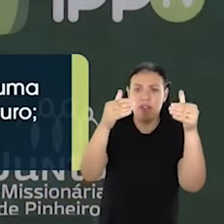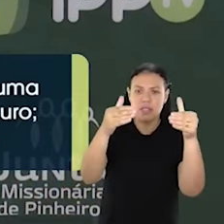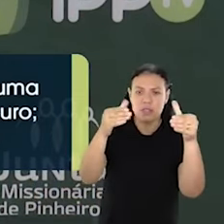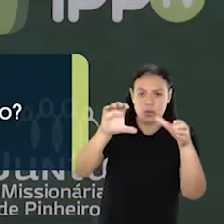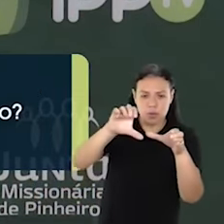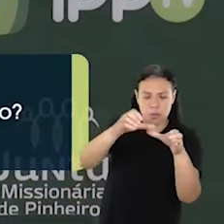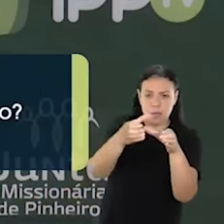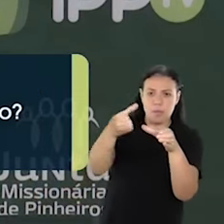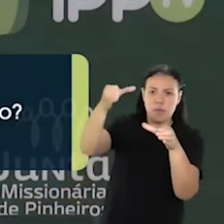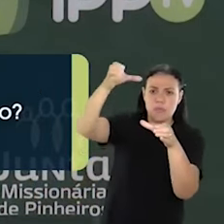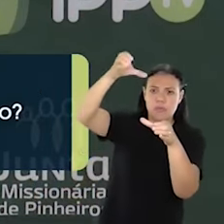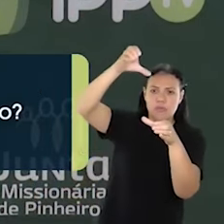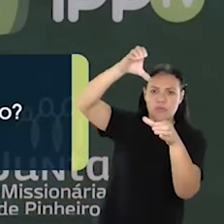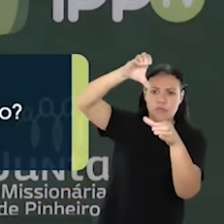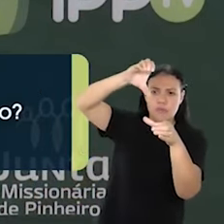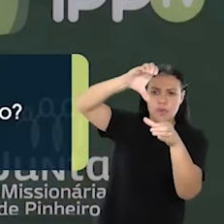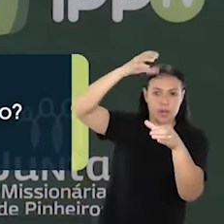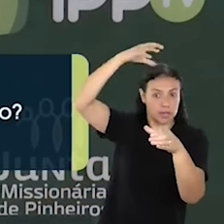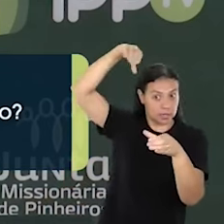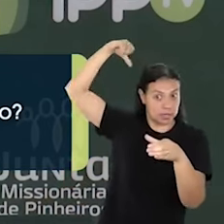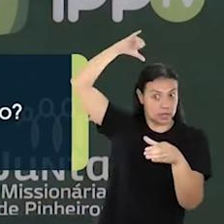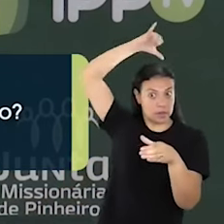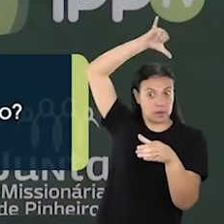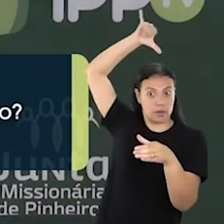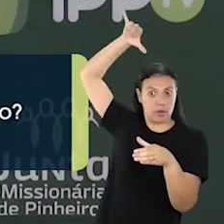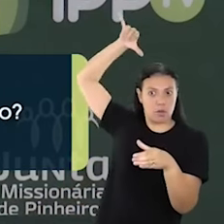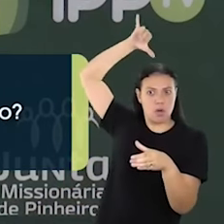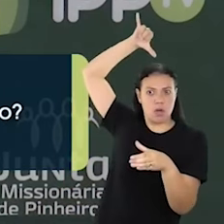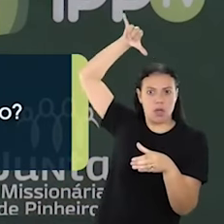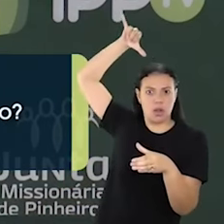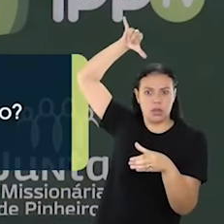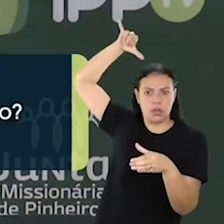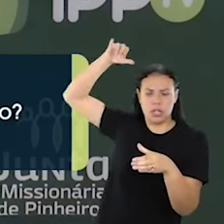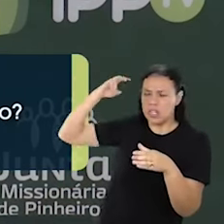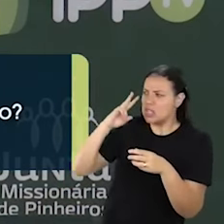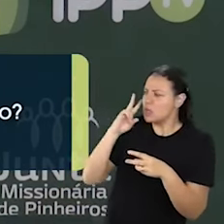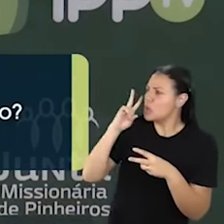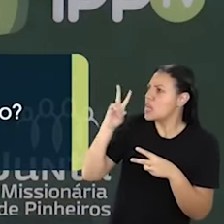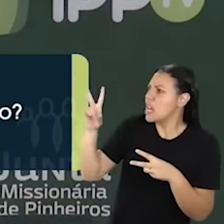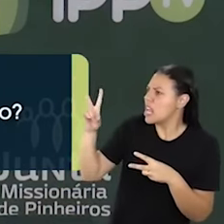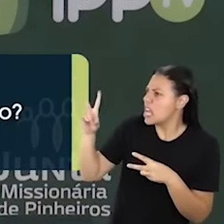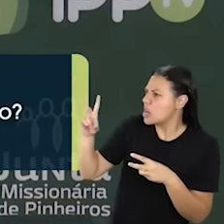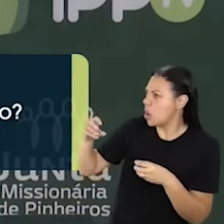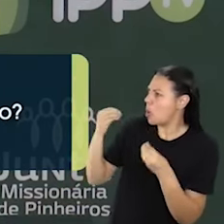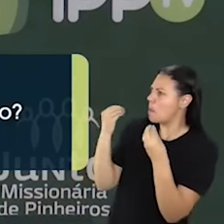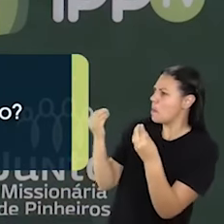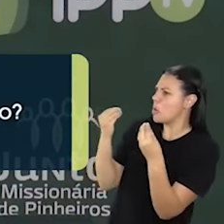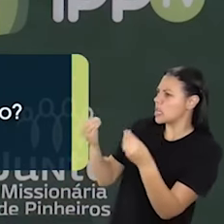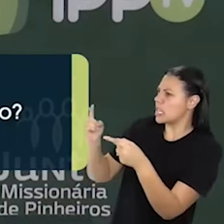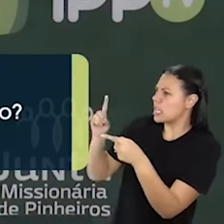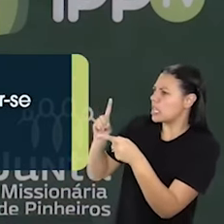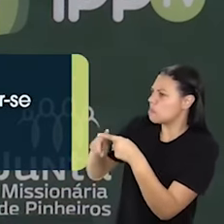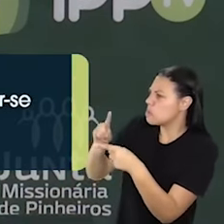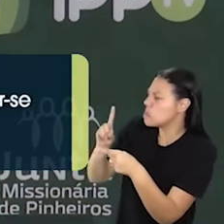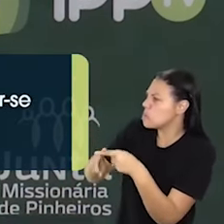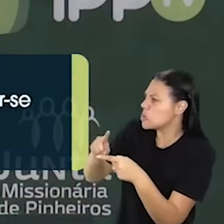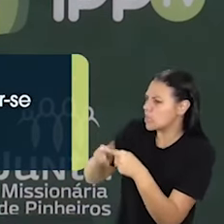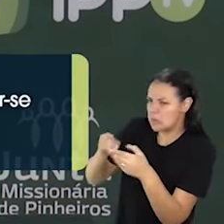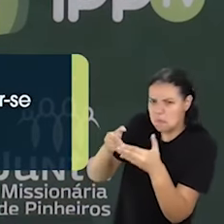de Jesus. Indignaram-se alguns entre si e diziam, para que esse desperdício de